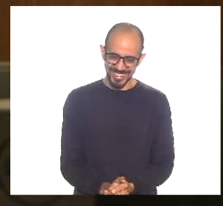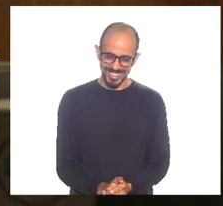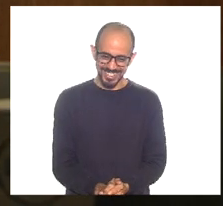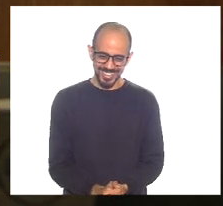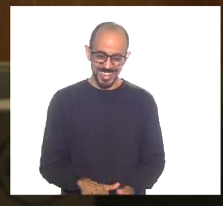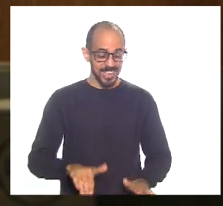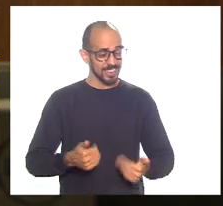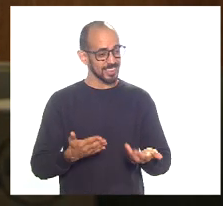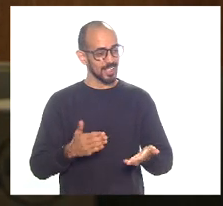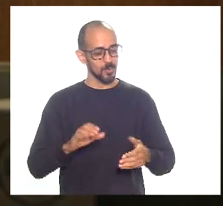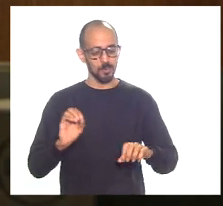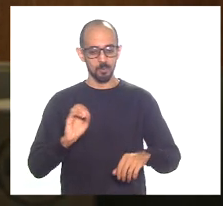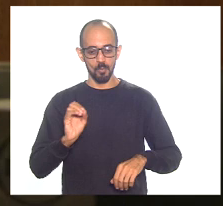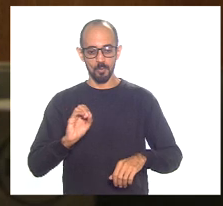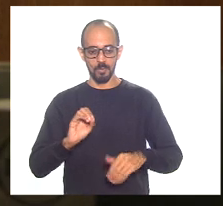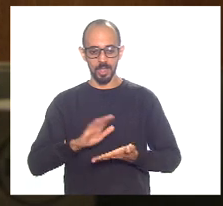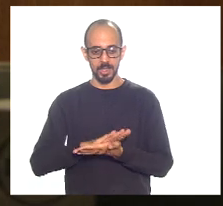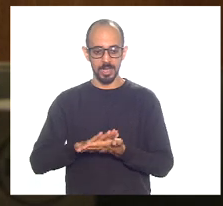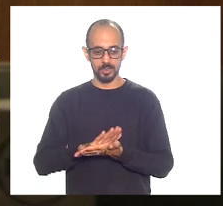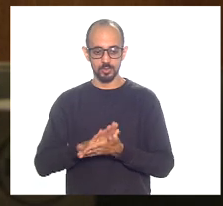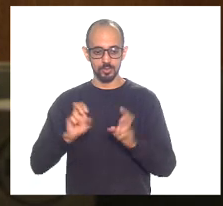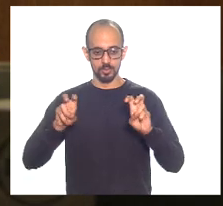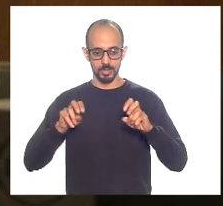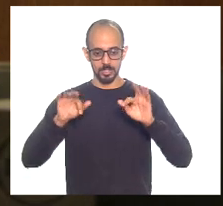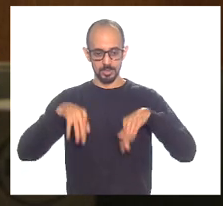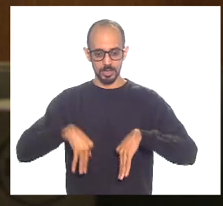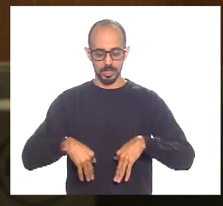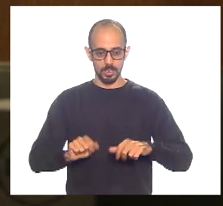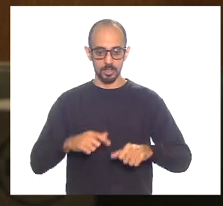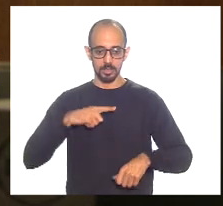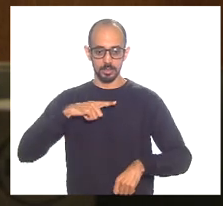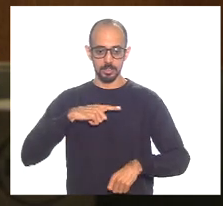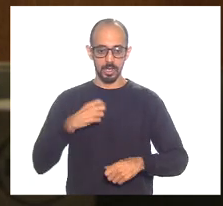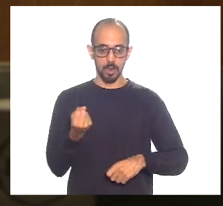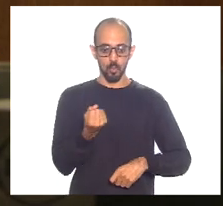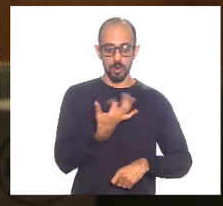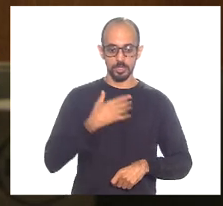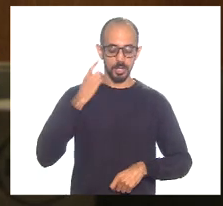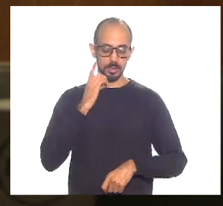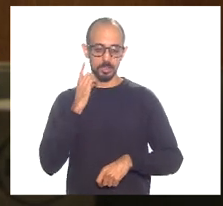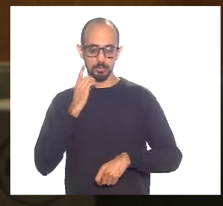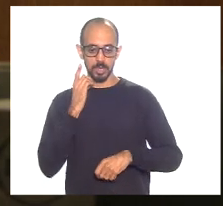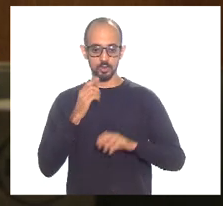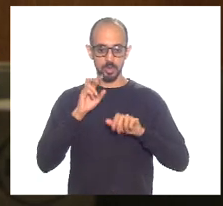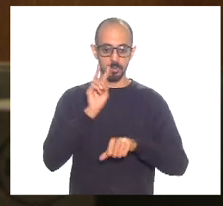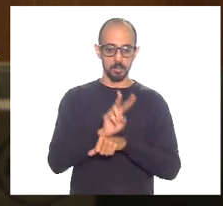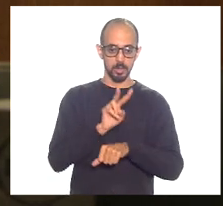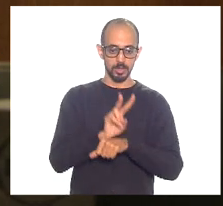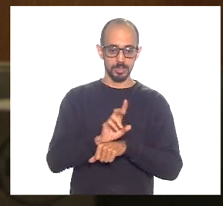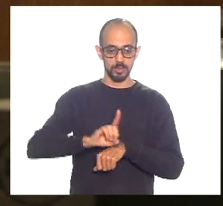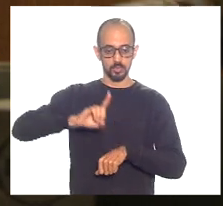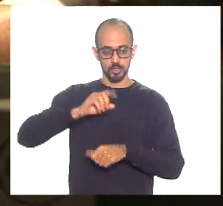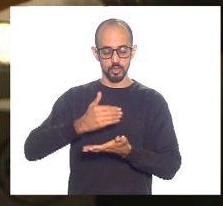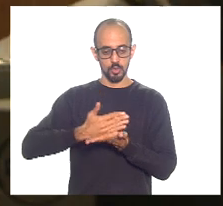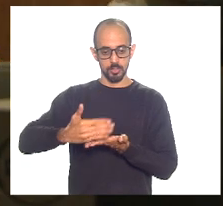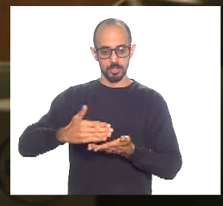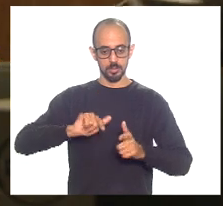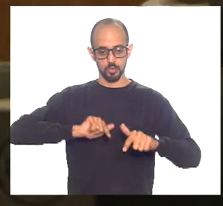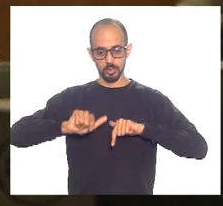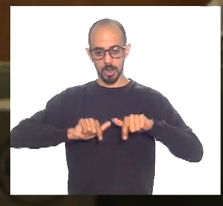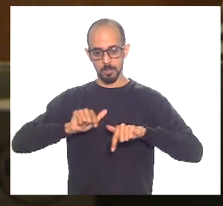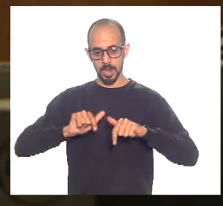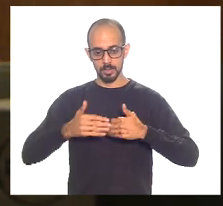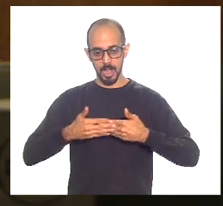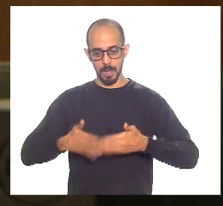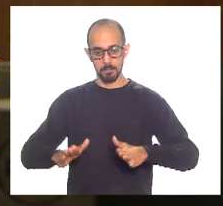Nada mais a tratar na primeira sessão extraordinária, mesmo está encerrada. Havendo o número legal e sob a proteção de Deus, iniciamos nossos trabalhos. Está aberta a segunda